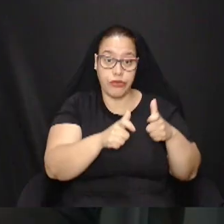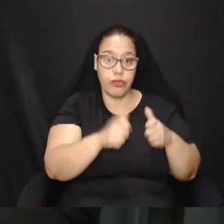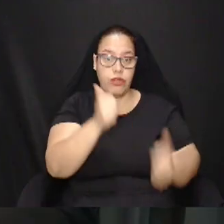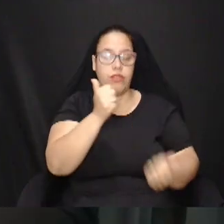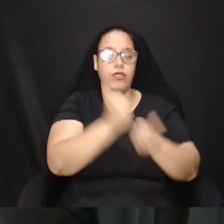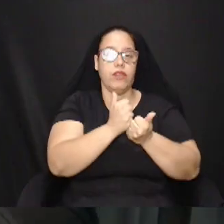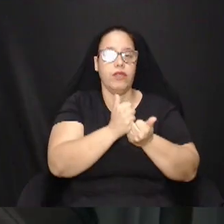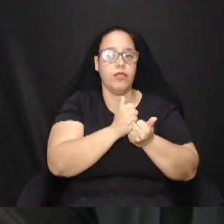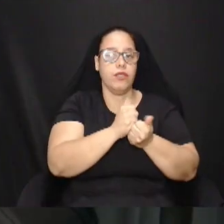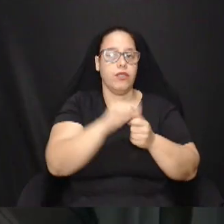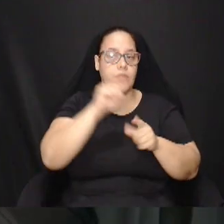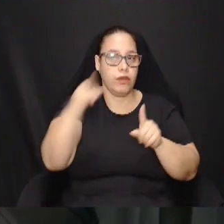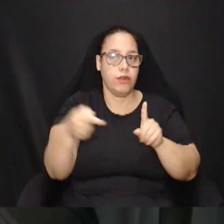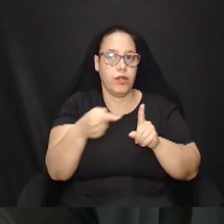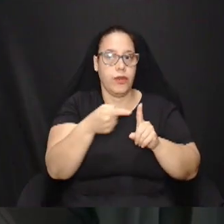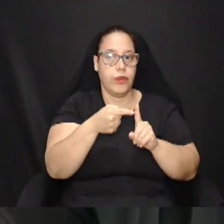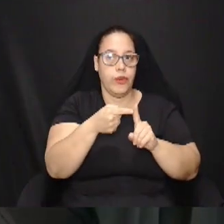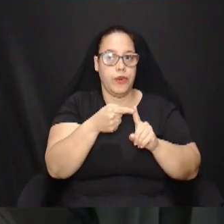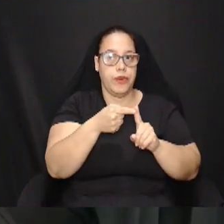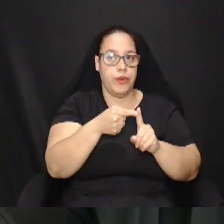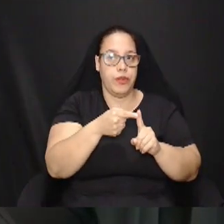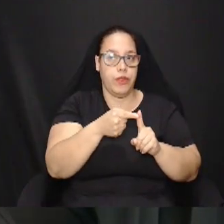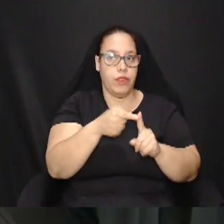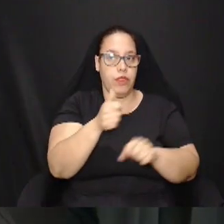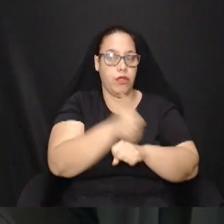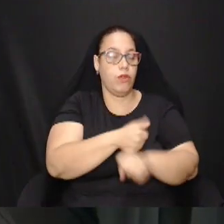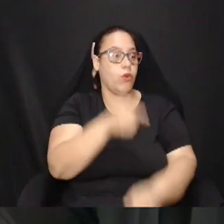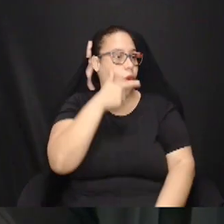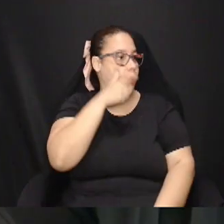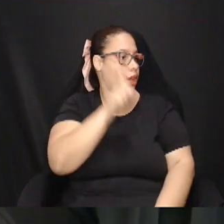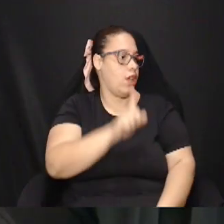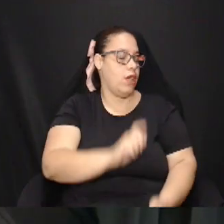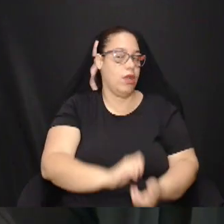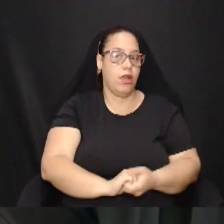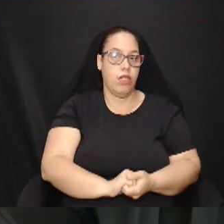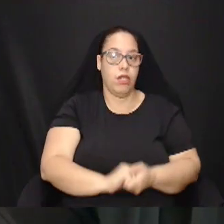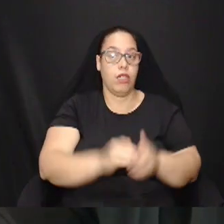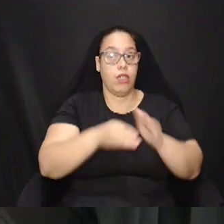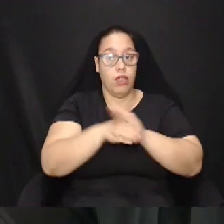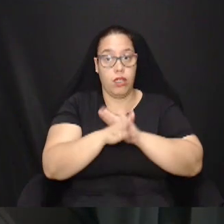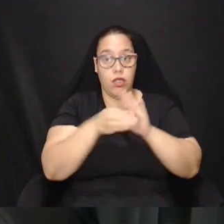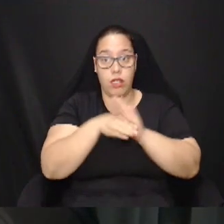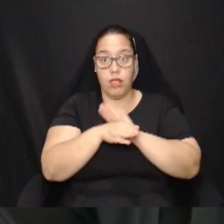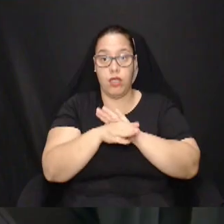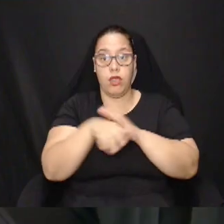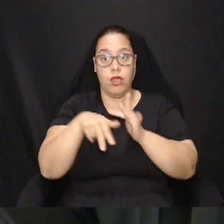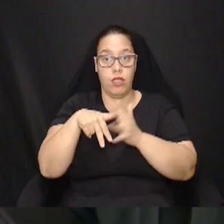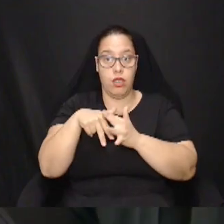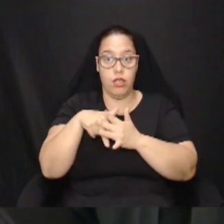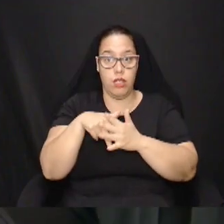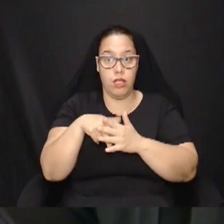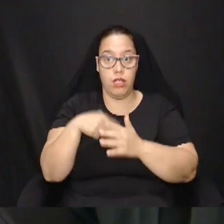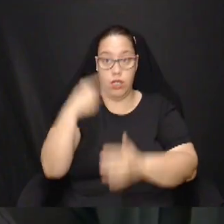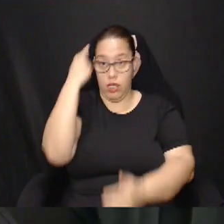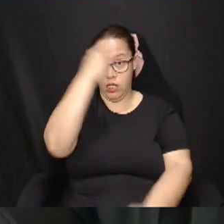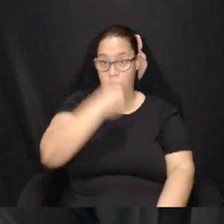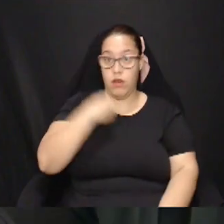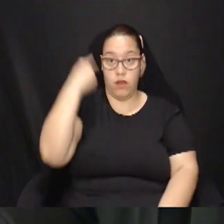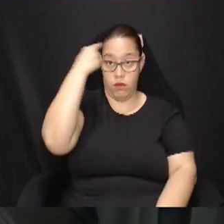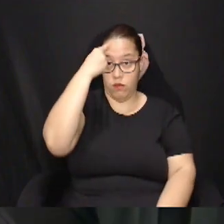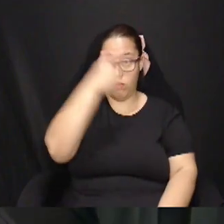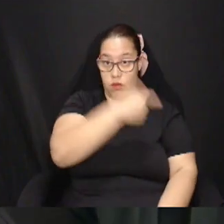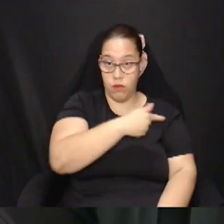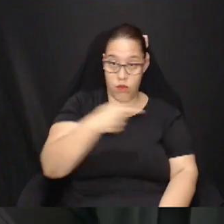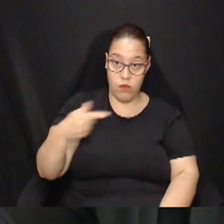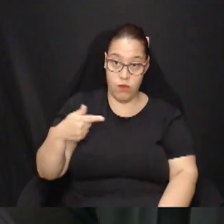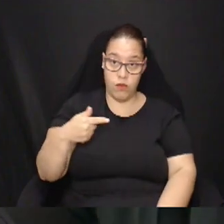alcançar aonde o suporte profissional não alcança. Eu costumo dizer para os meus pacientes que eu estou 1 hora por semana na vida